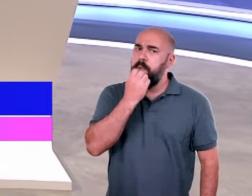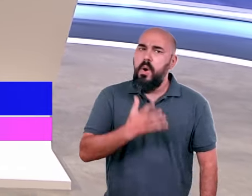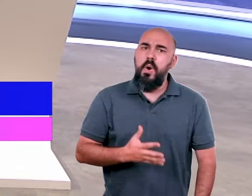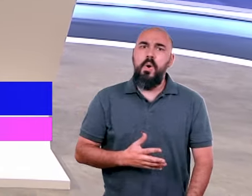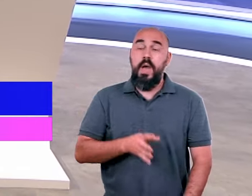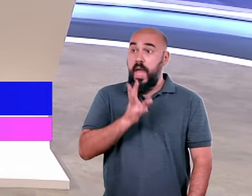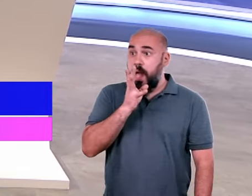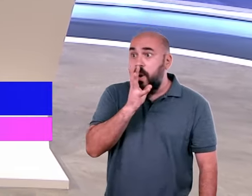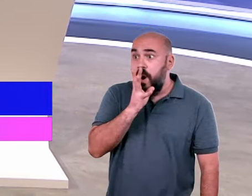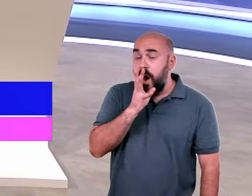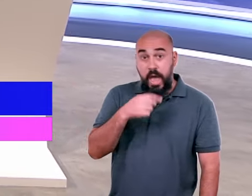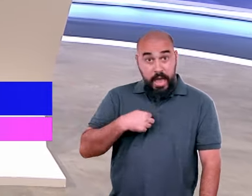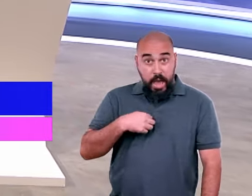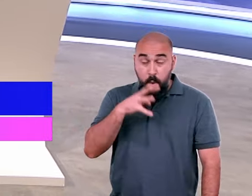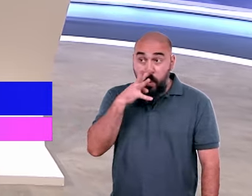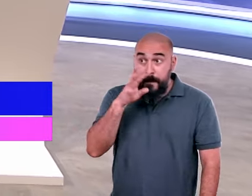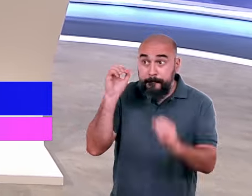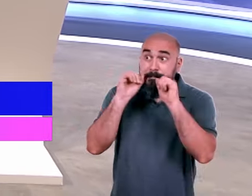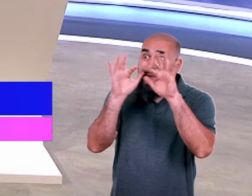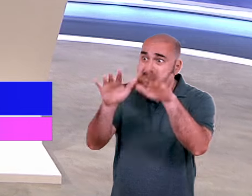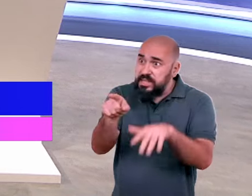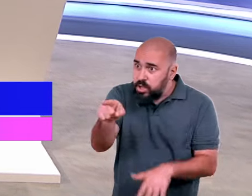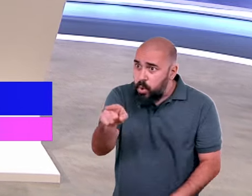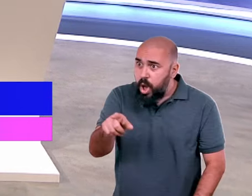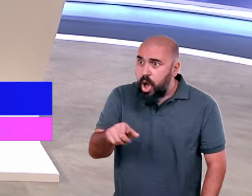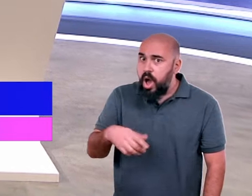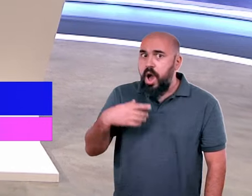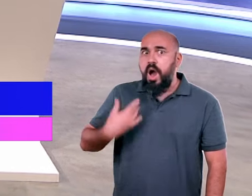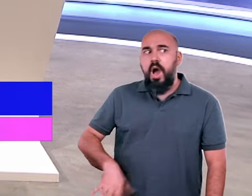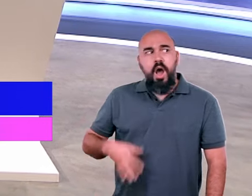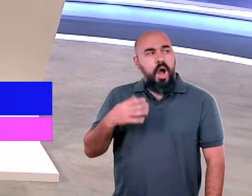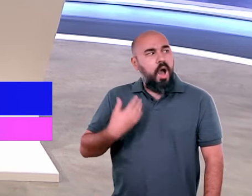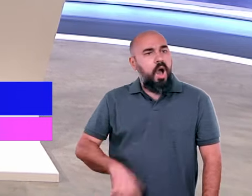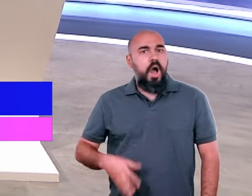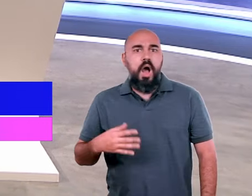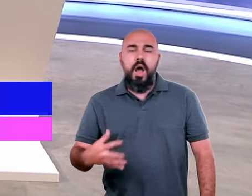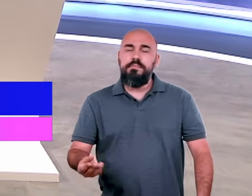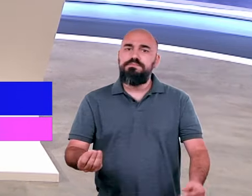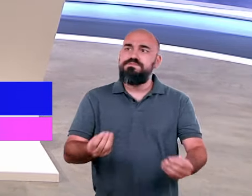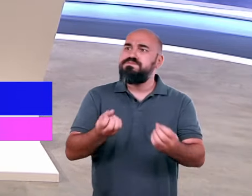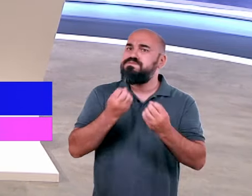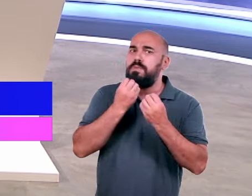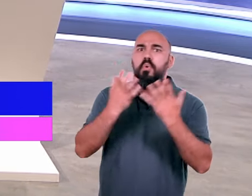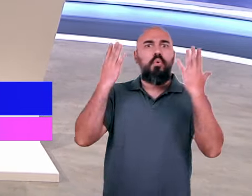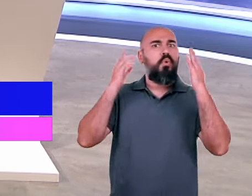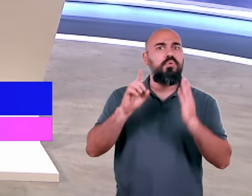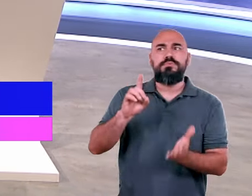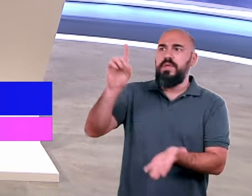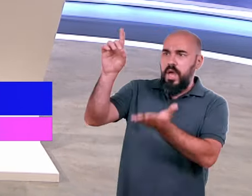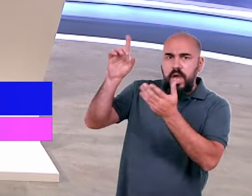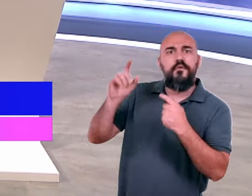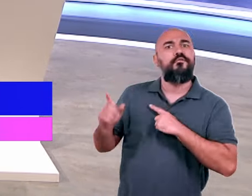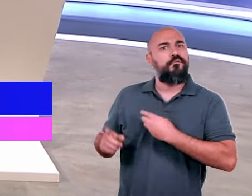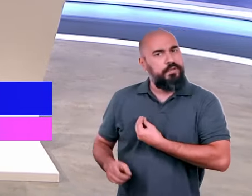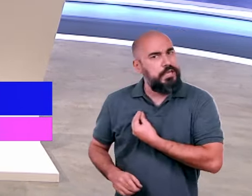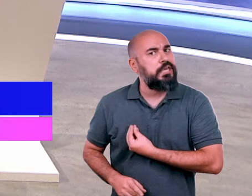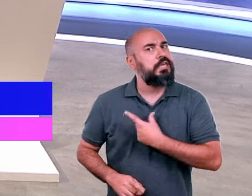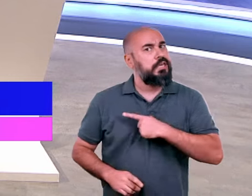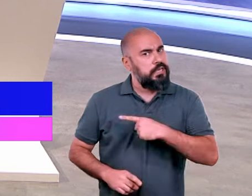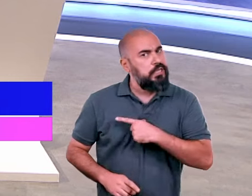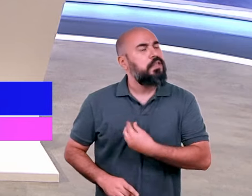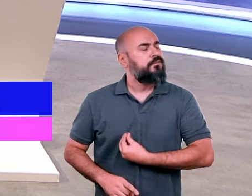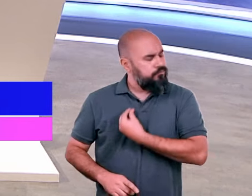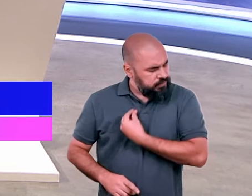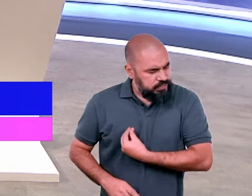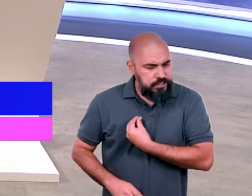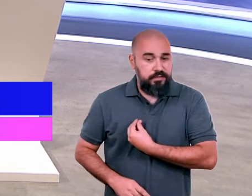para mim uma manifestação do poder e da graça do Senhor. Ele se revela quando abençoa outras pessoas. Então,